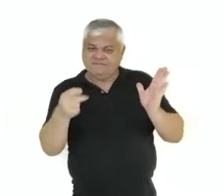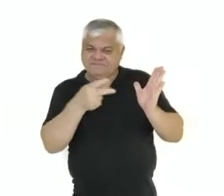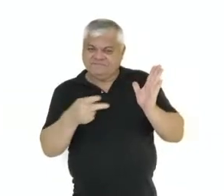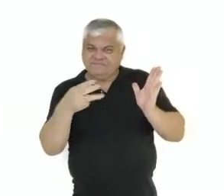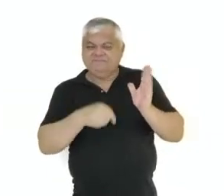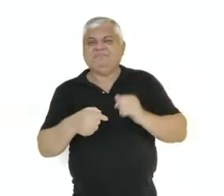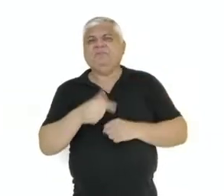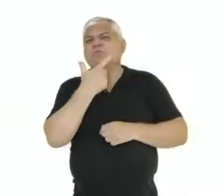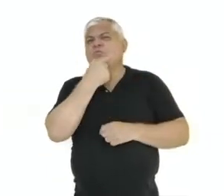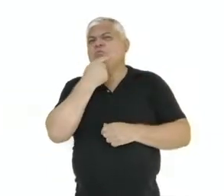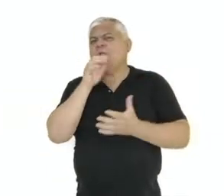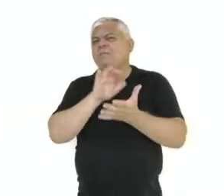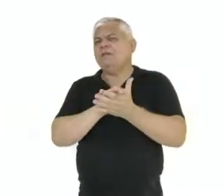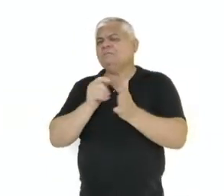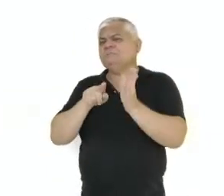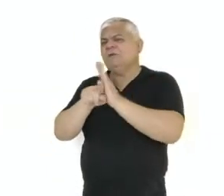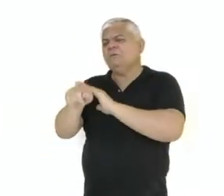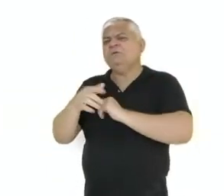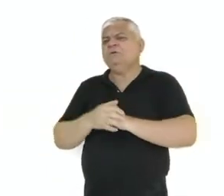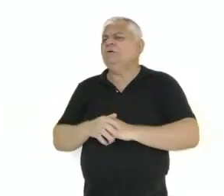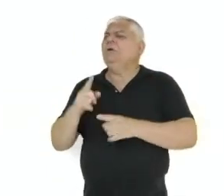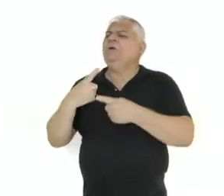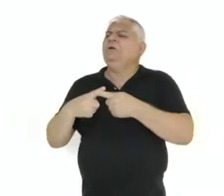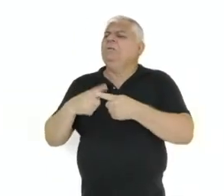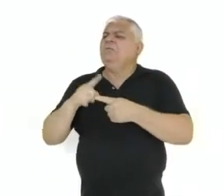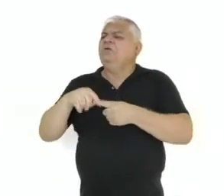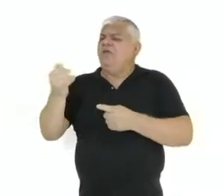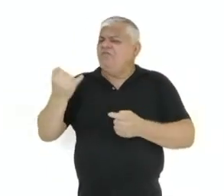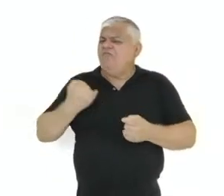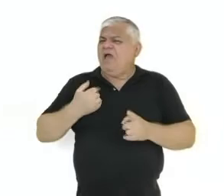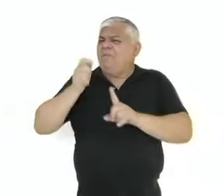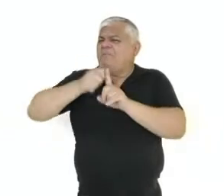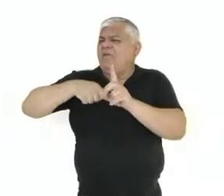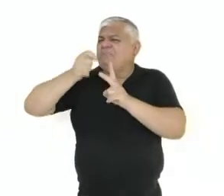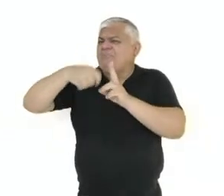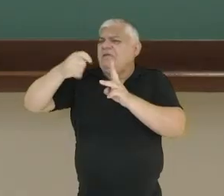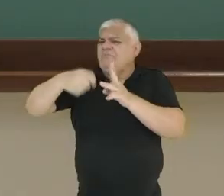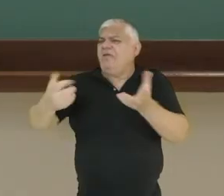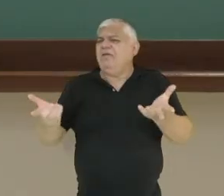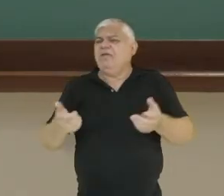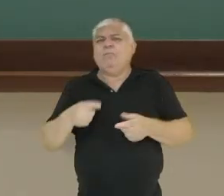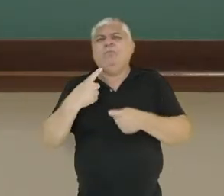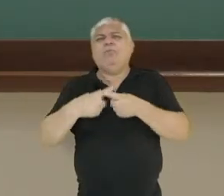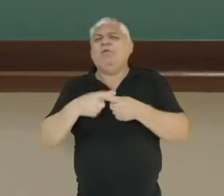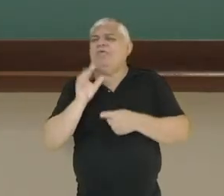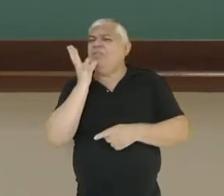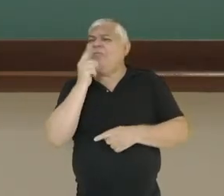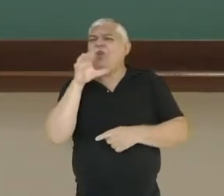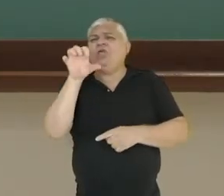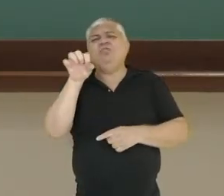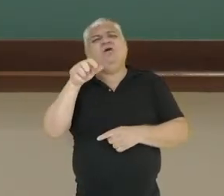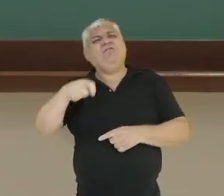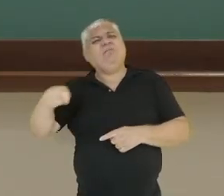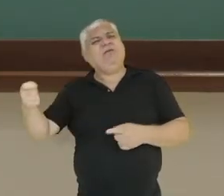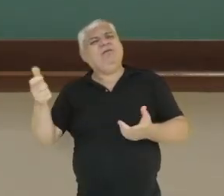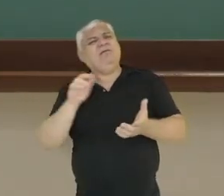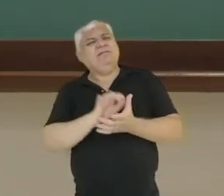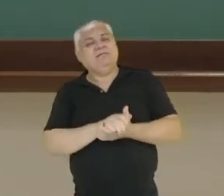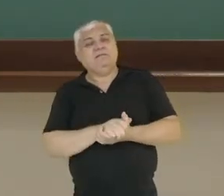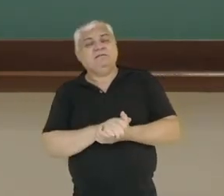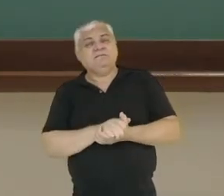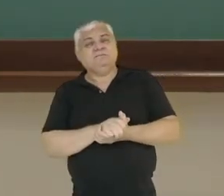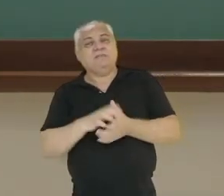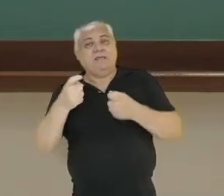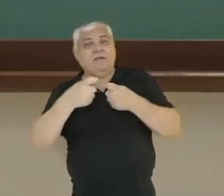curioso, perguntou: doutor, por que o senhor não fala meses, já que a gravidez dura 9 meses? O